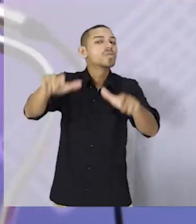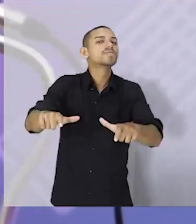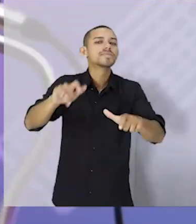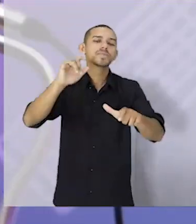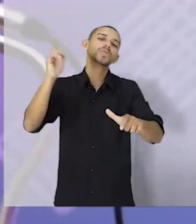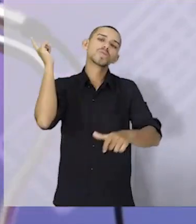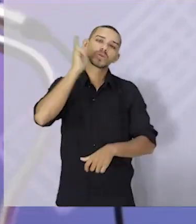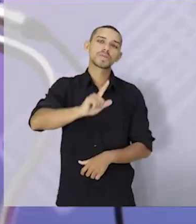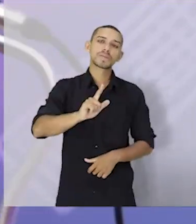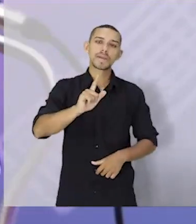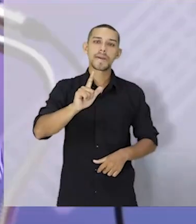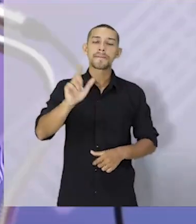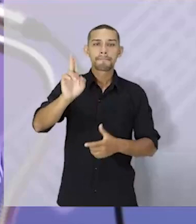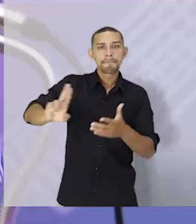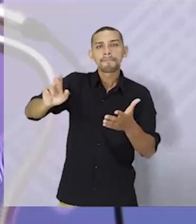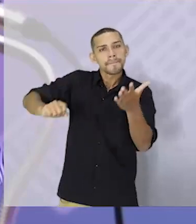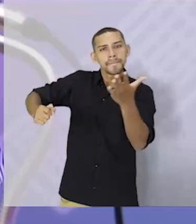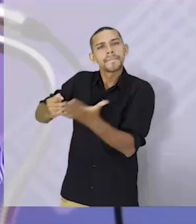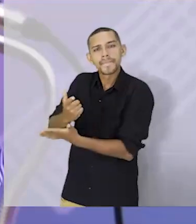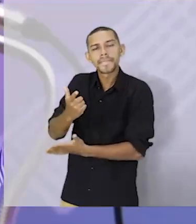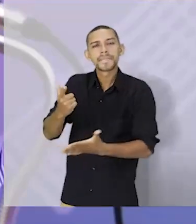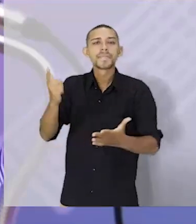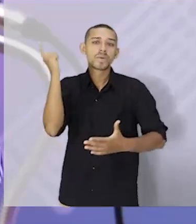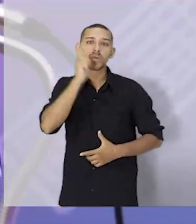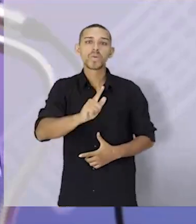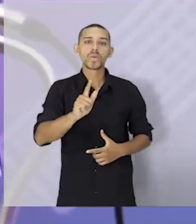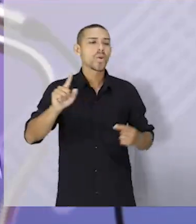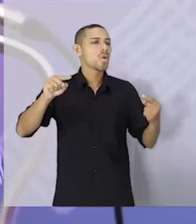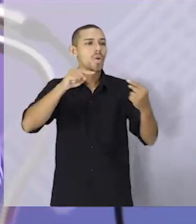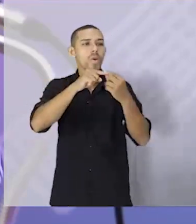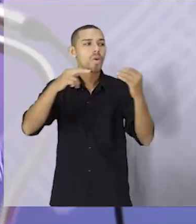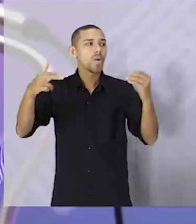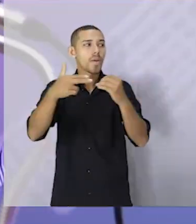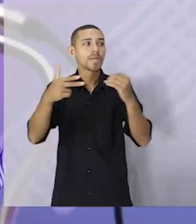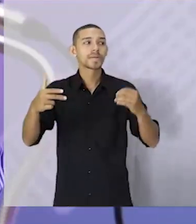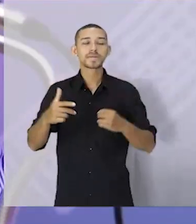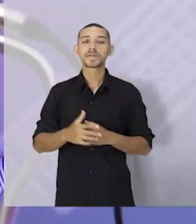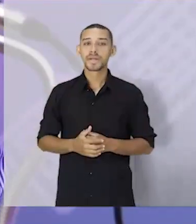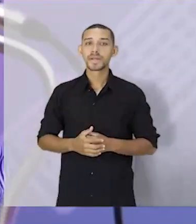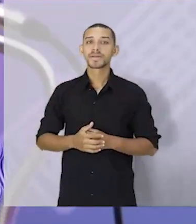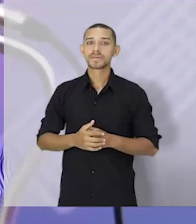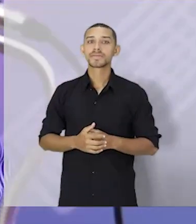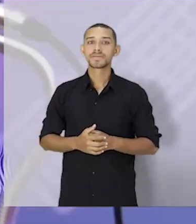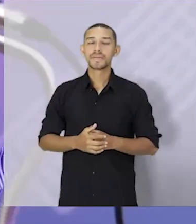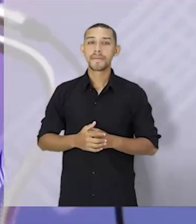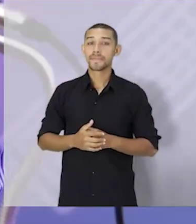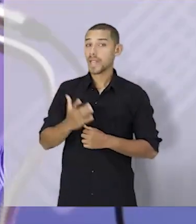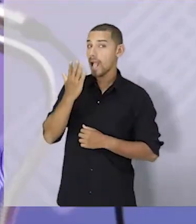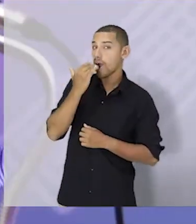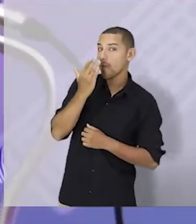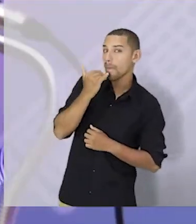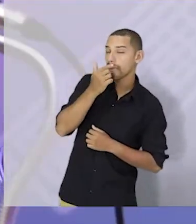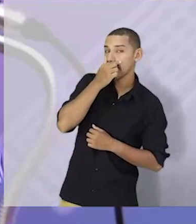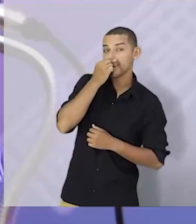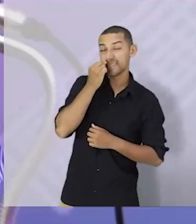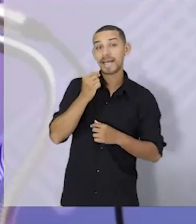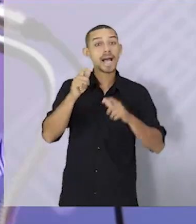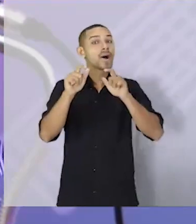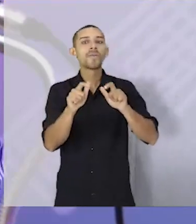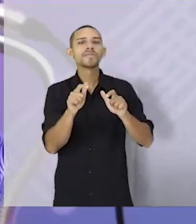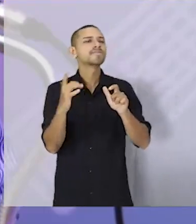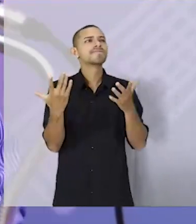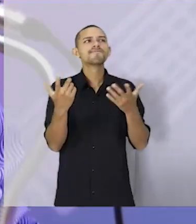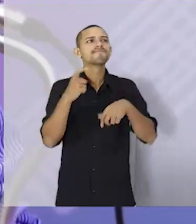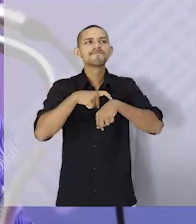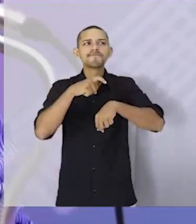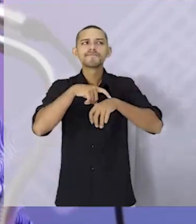posso consumir esse objeto, essa comida, até onde?